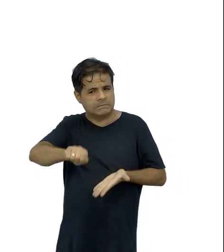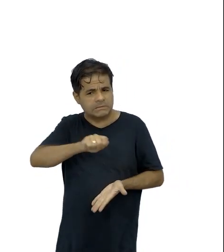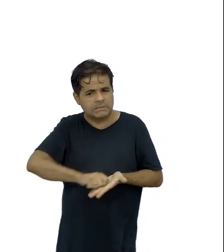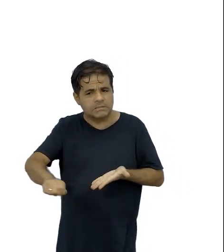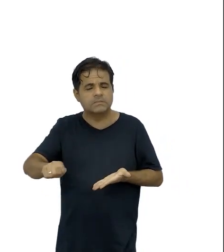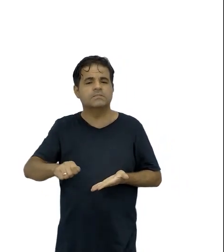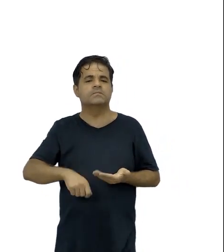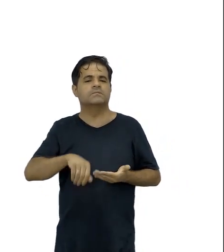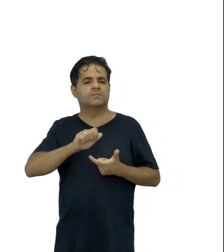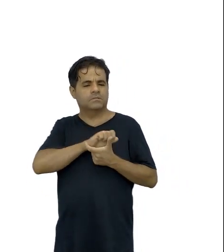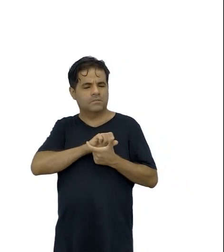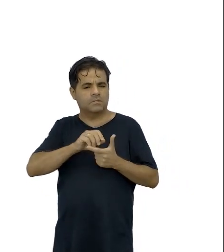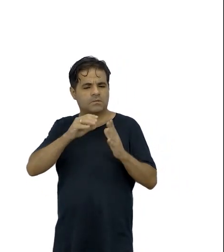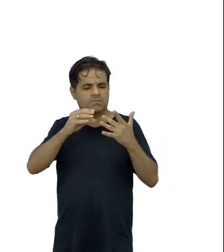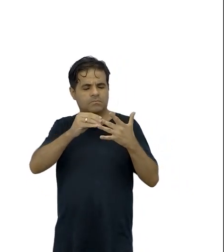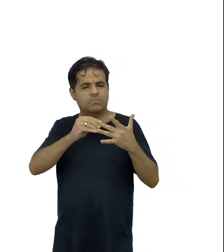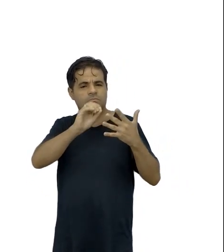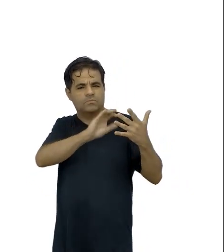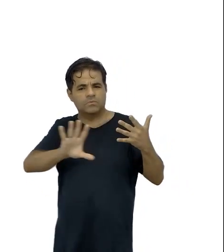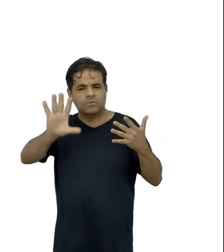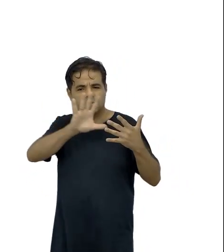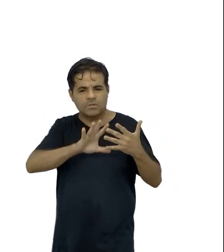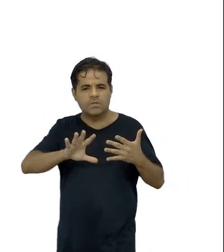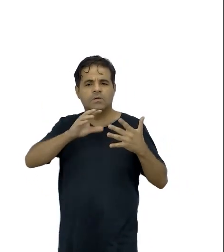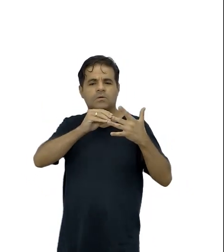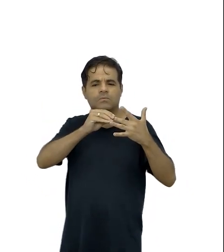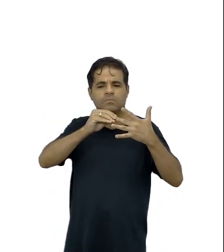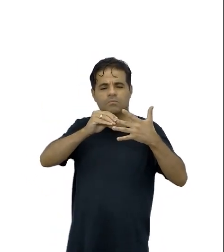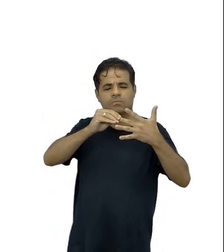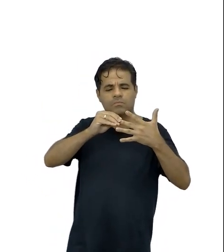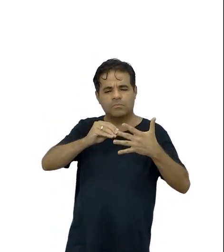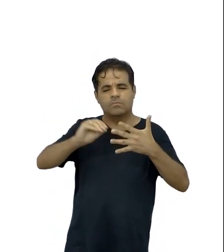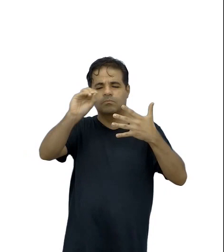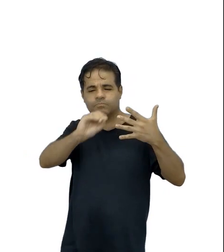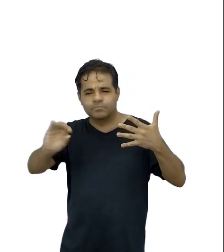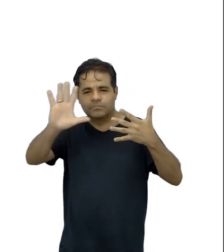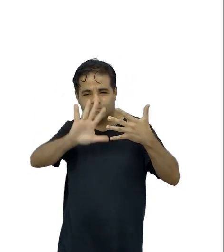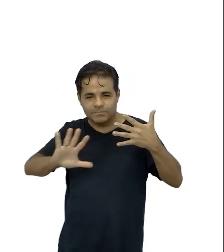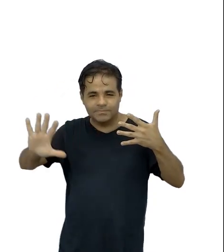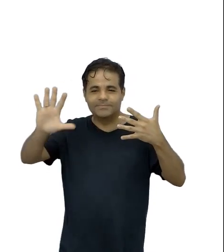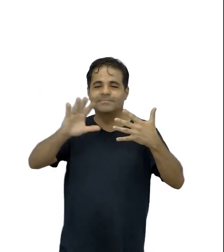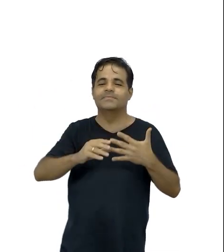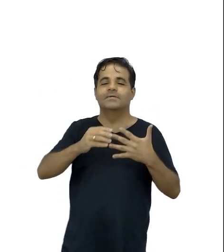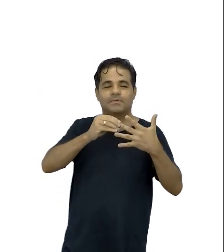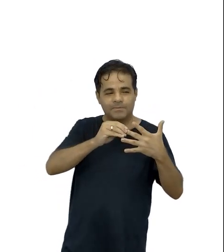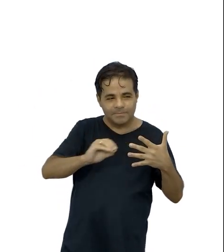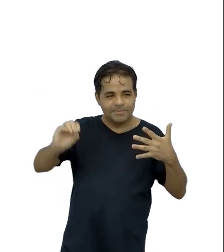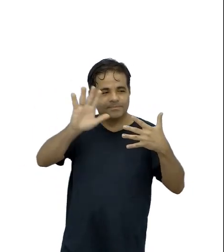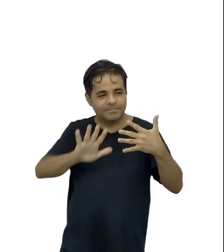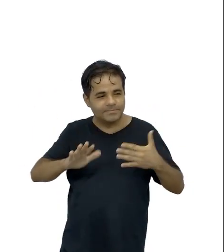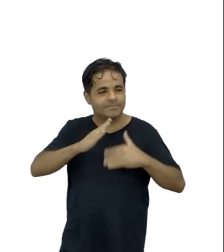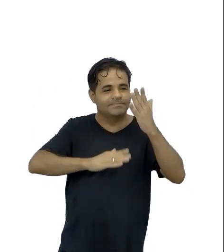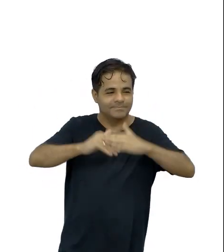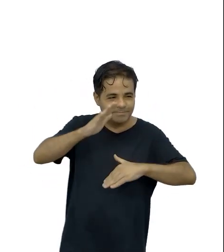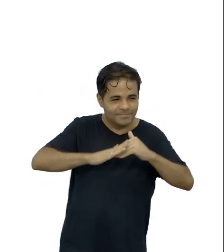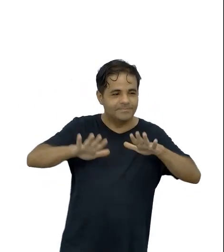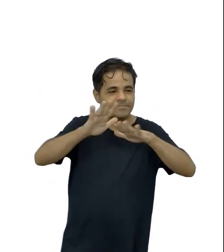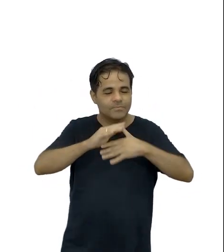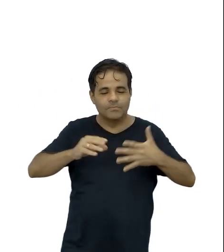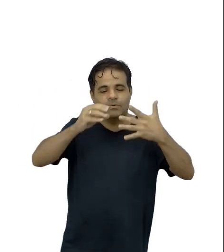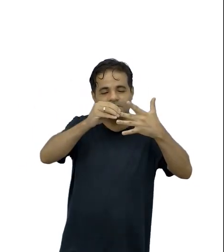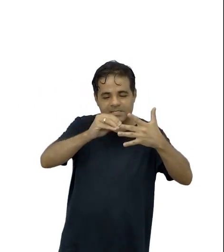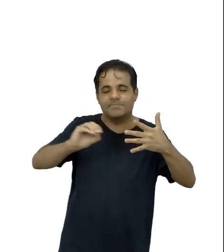escrita, multissemiótica, multimodal, entre outras, certo? Então, quanto mais